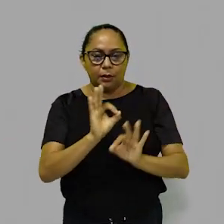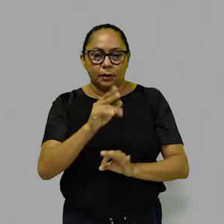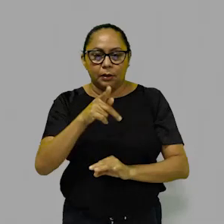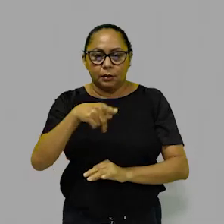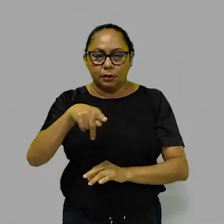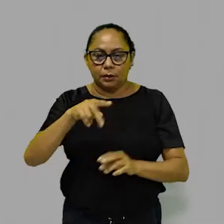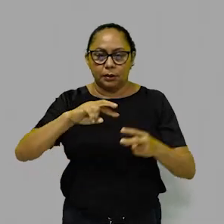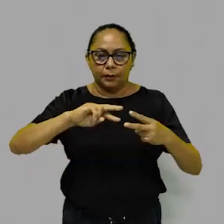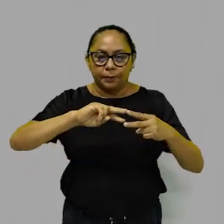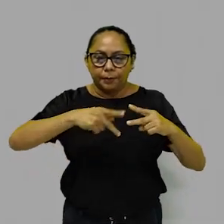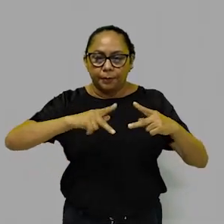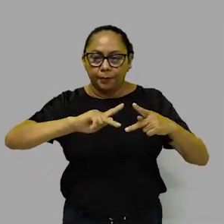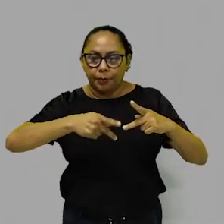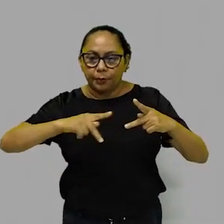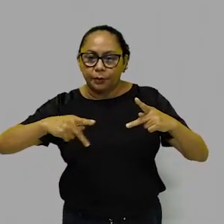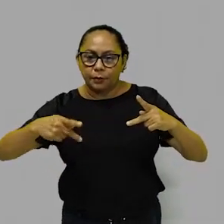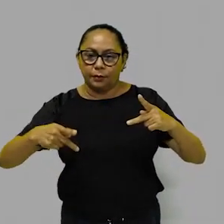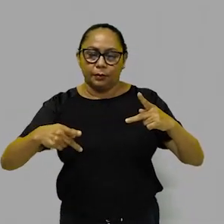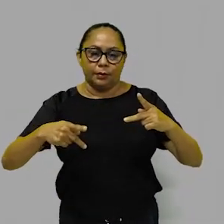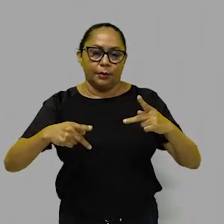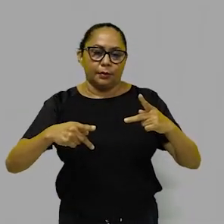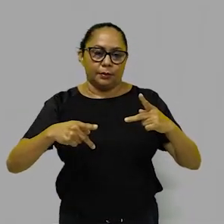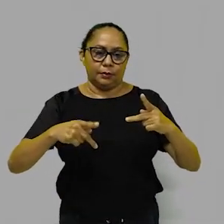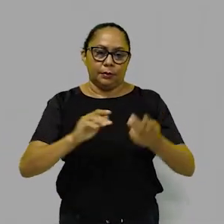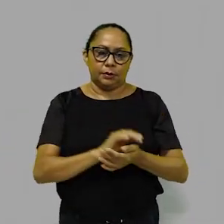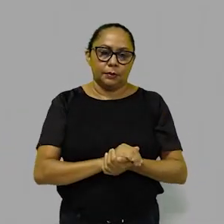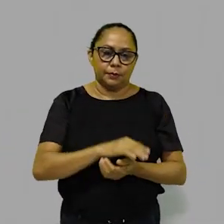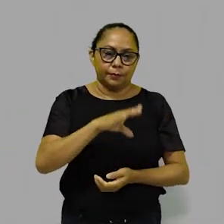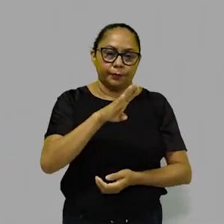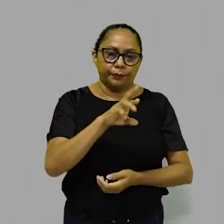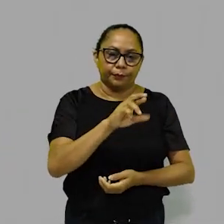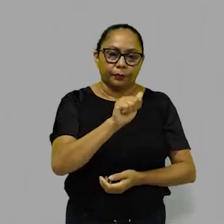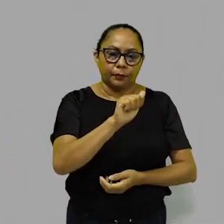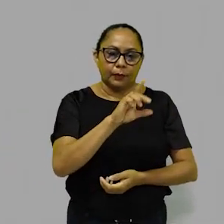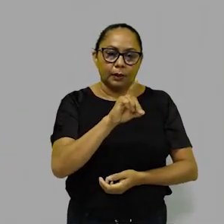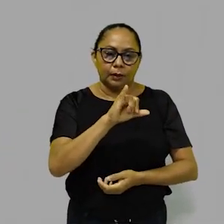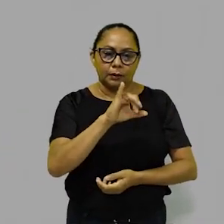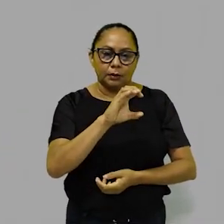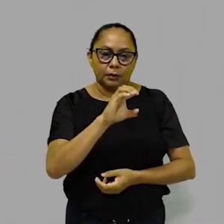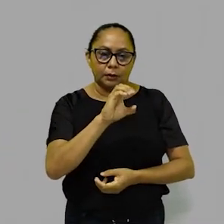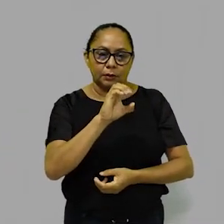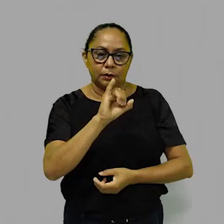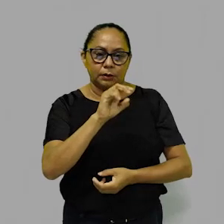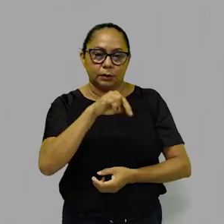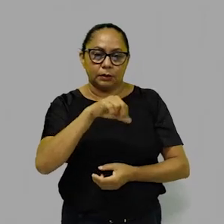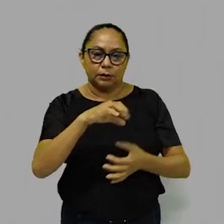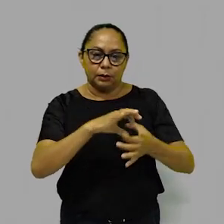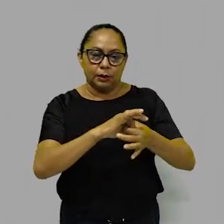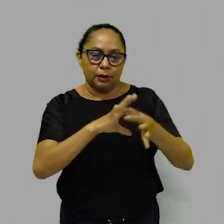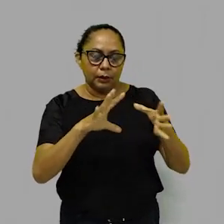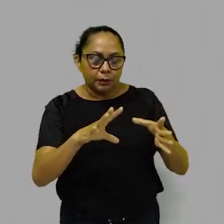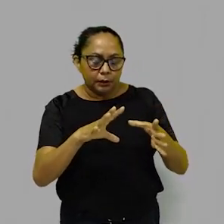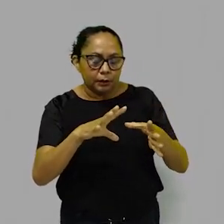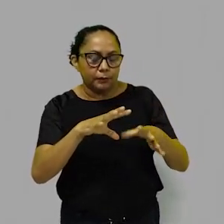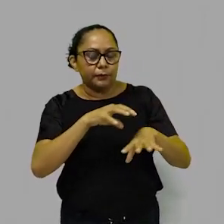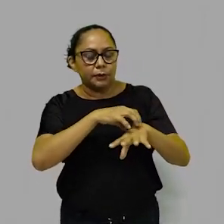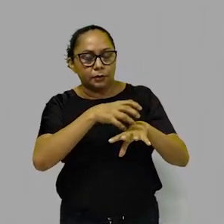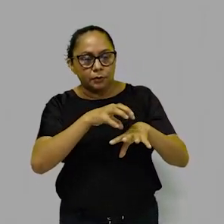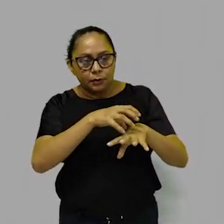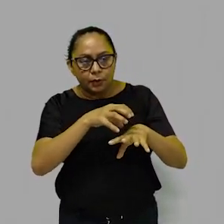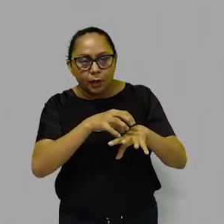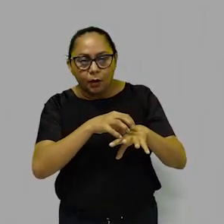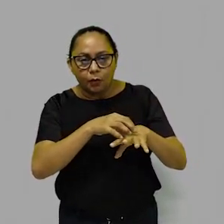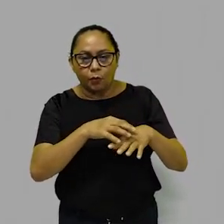que forma as proteínas, certo? Então, as bradicinas são liberadas com uma lesão celular